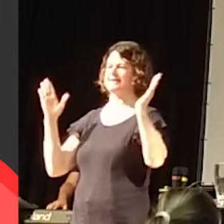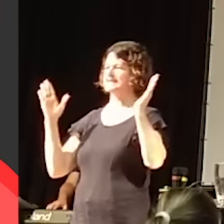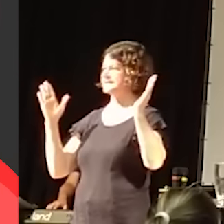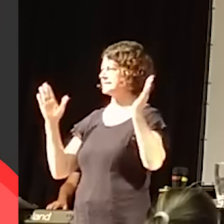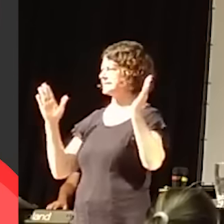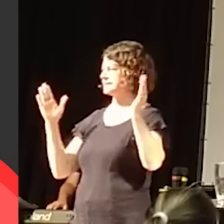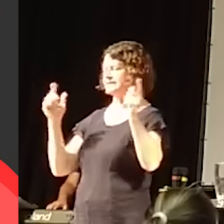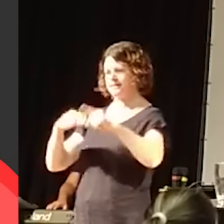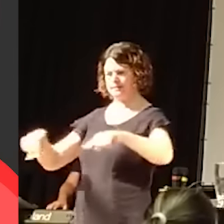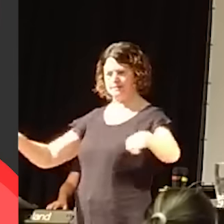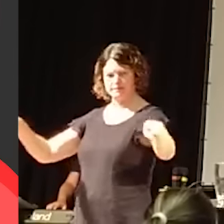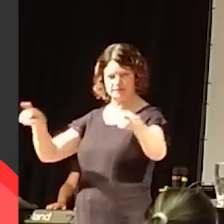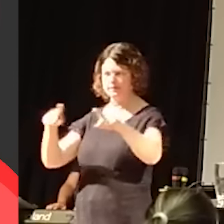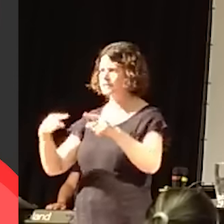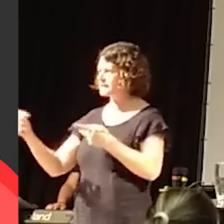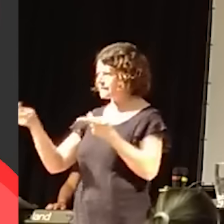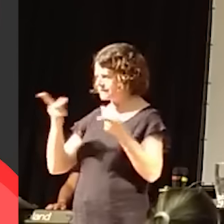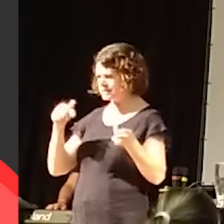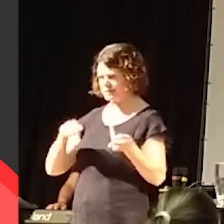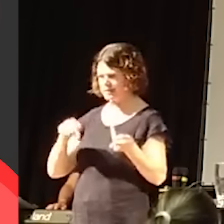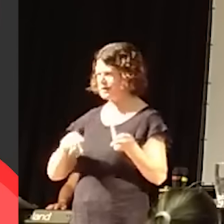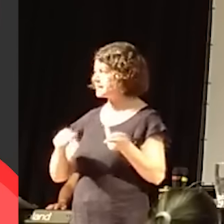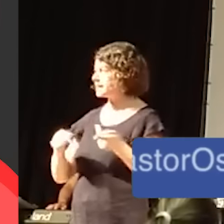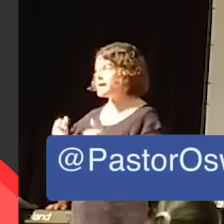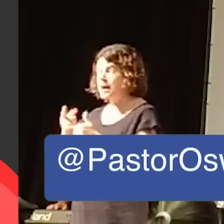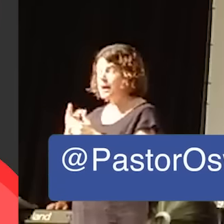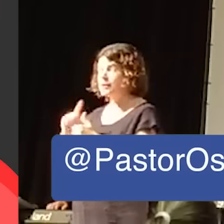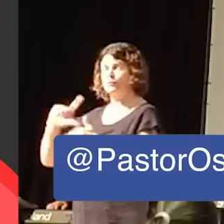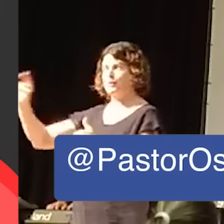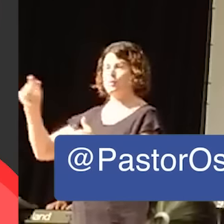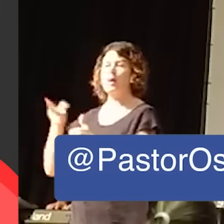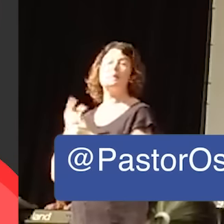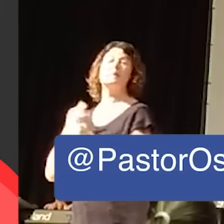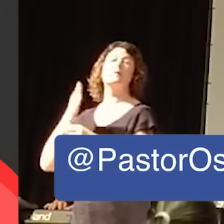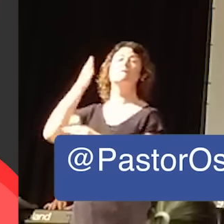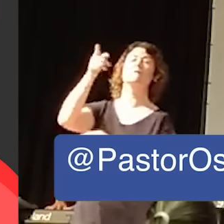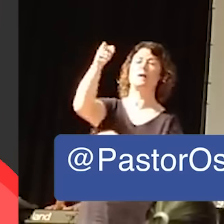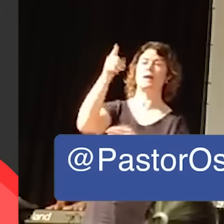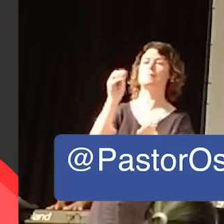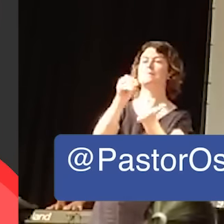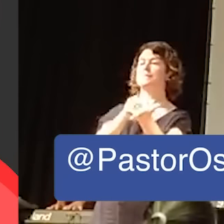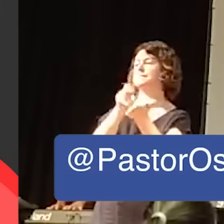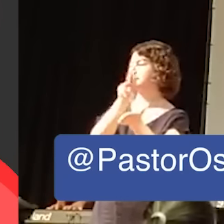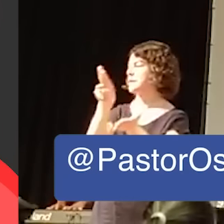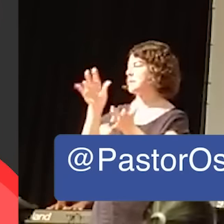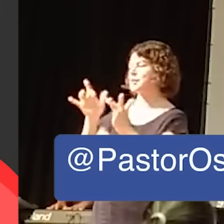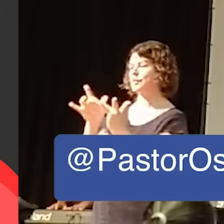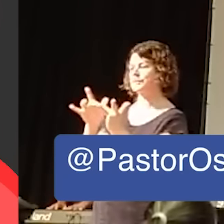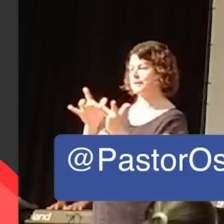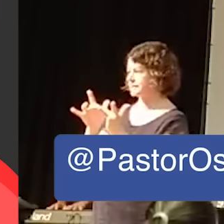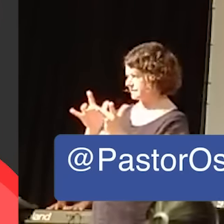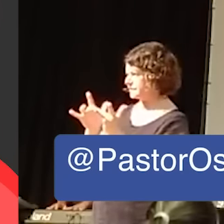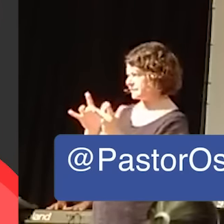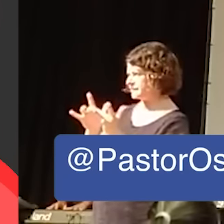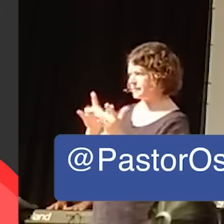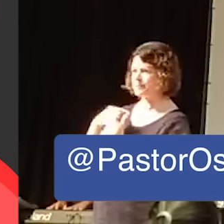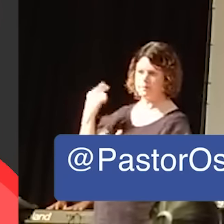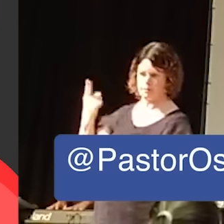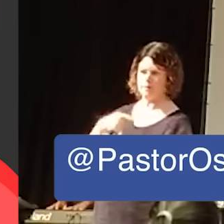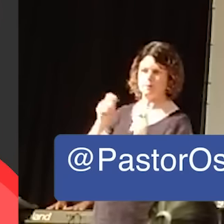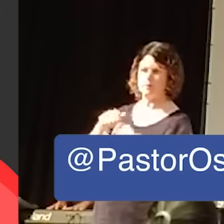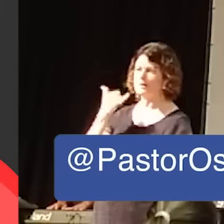antes de você ir embora quem é visitante você vai passar lá no fundo você vai deixar o seu nome seu telefone PR a gente